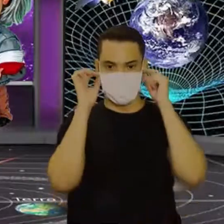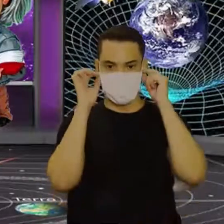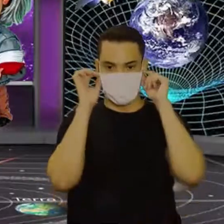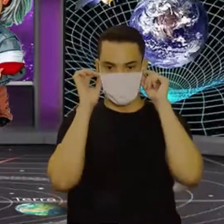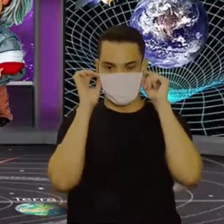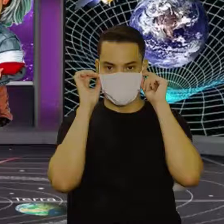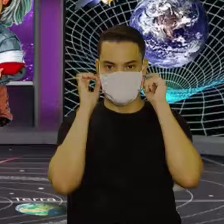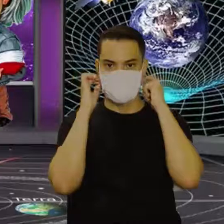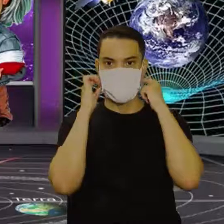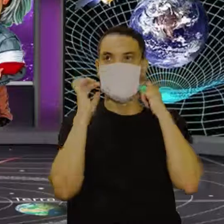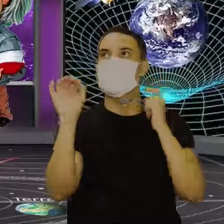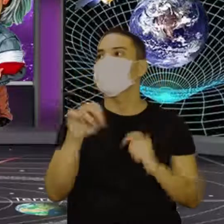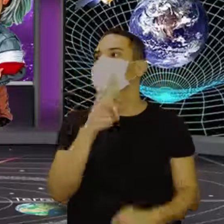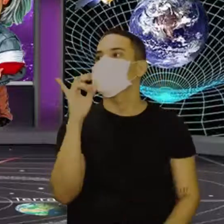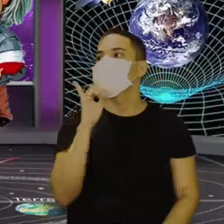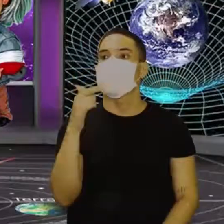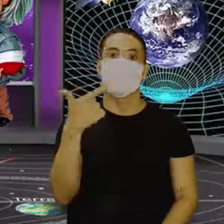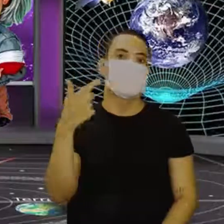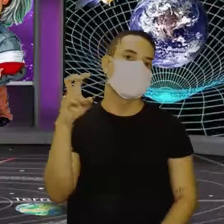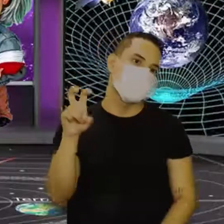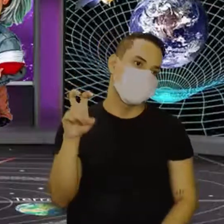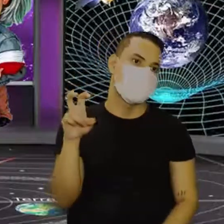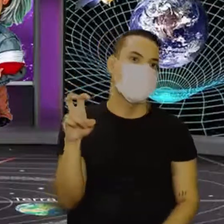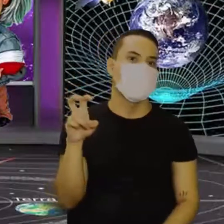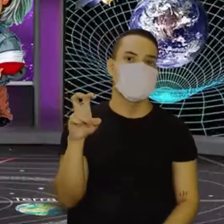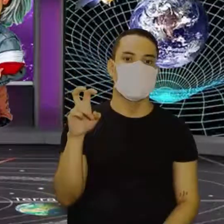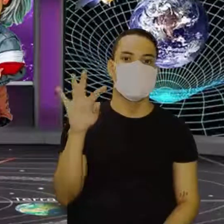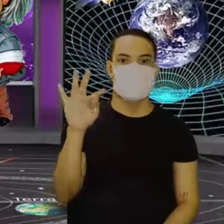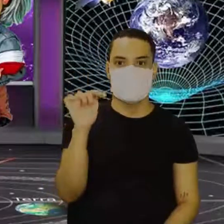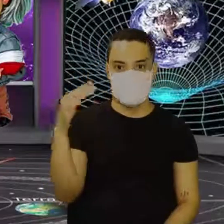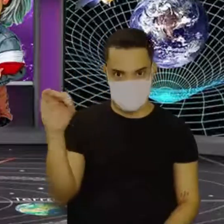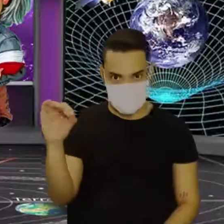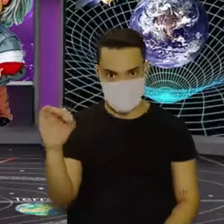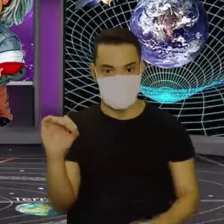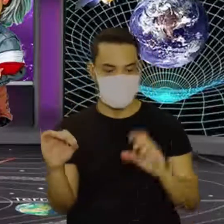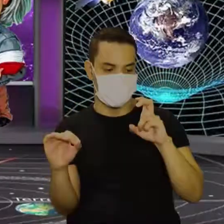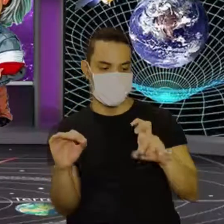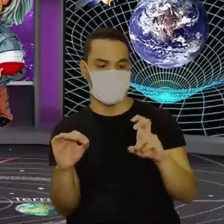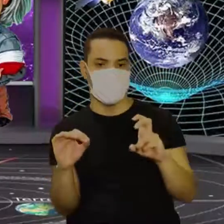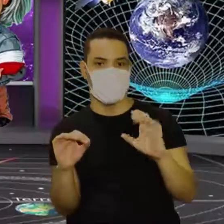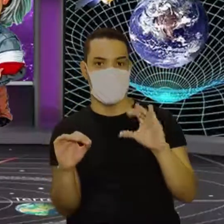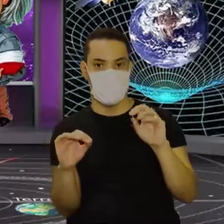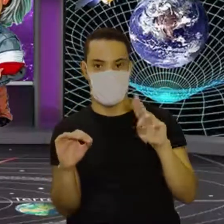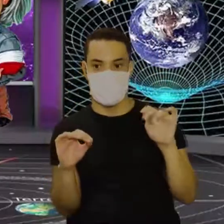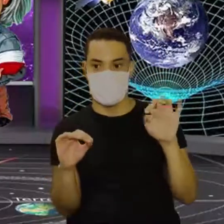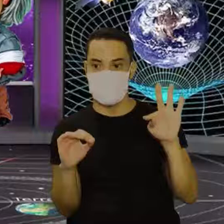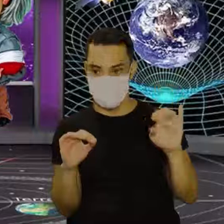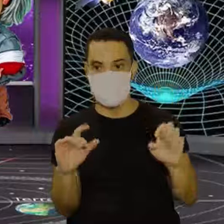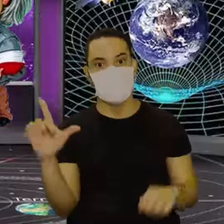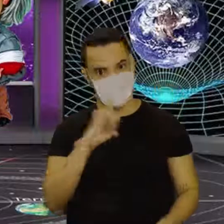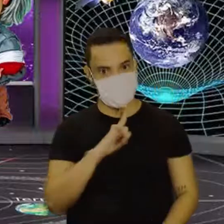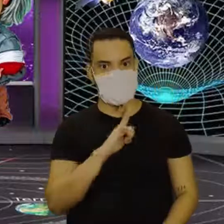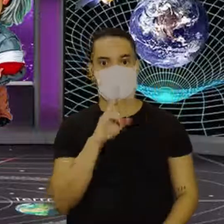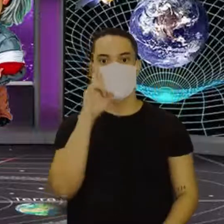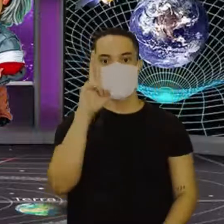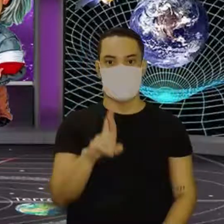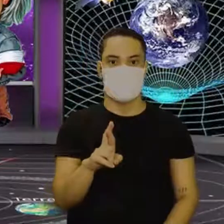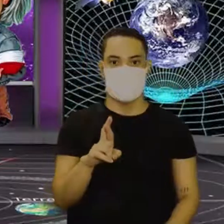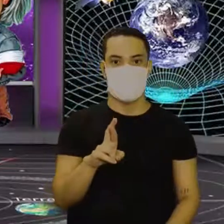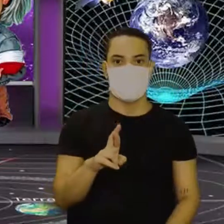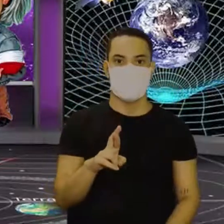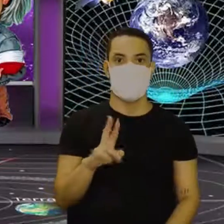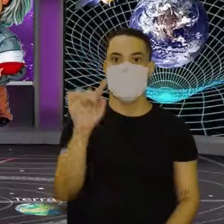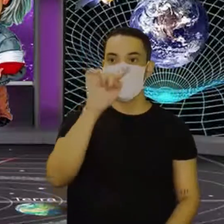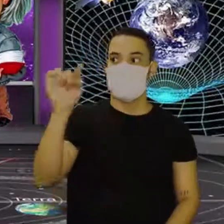assim, ou quer dizer, sei lá, 25 de tensão e 5 de corrente. Aí sim, é igual a dar certo. Aí você vai ter um resultado. Se a tensão é 10